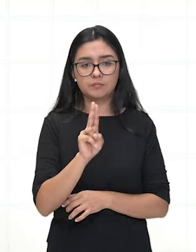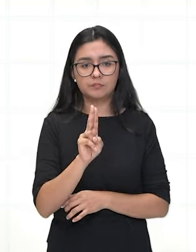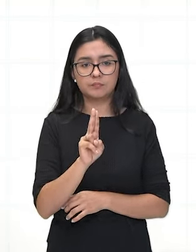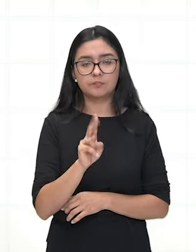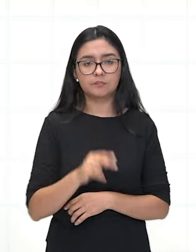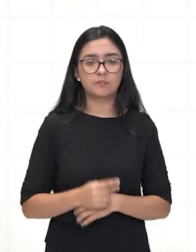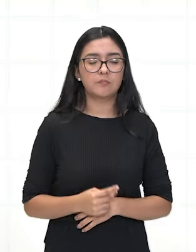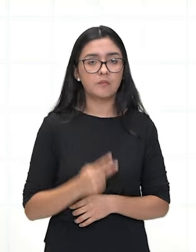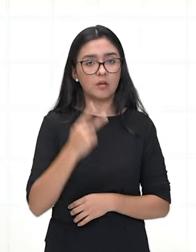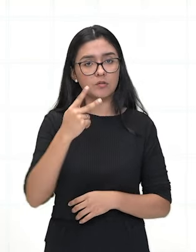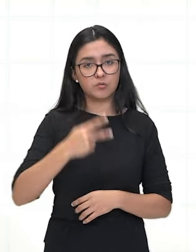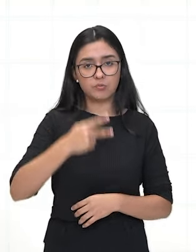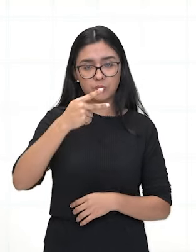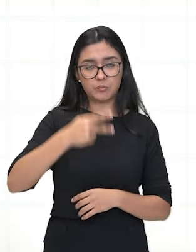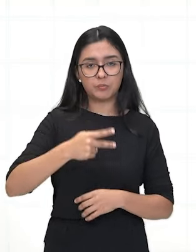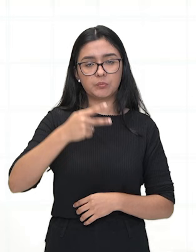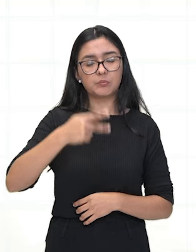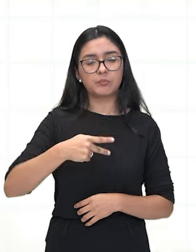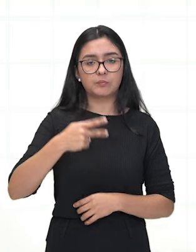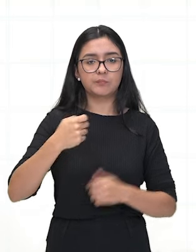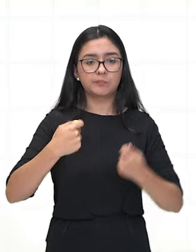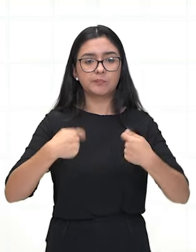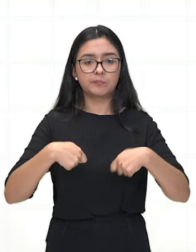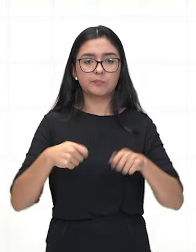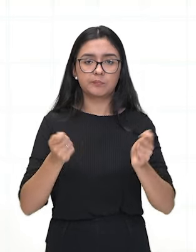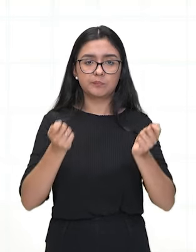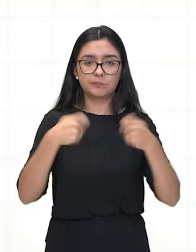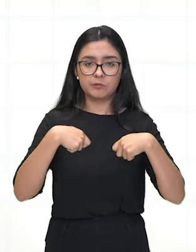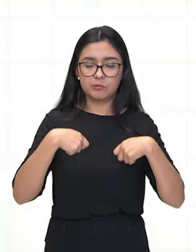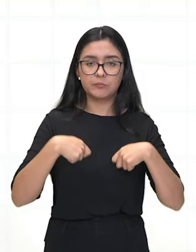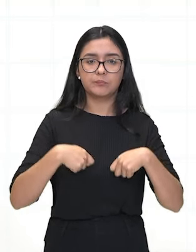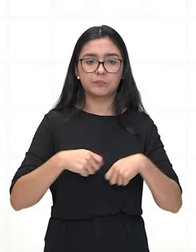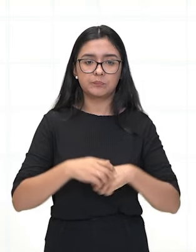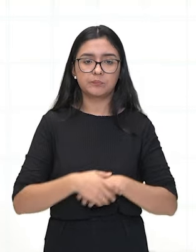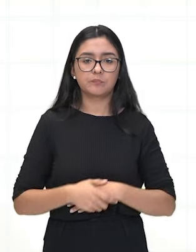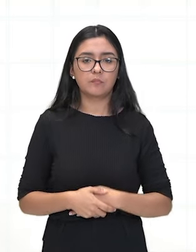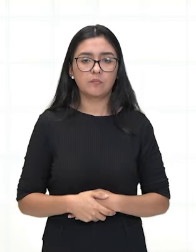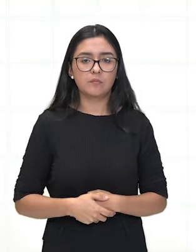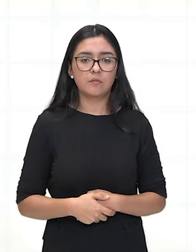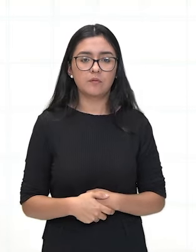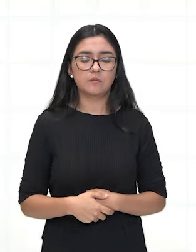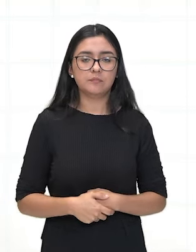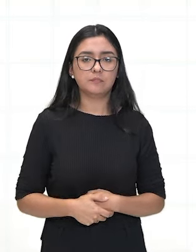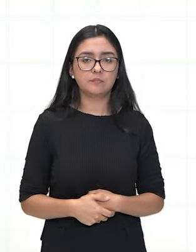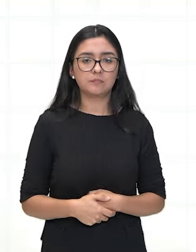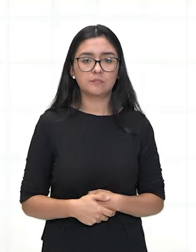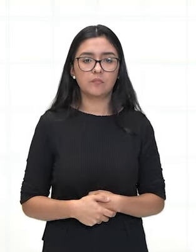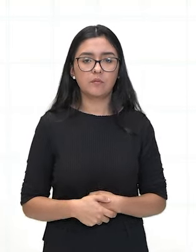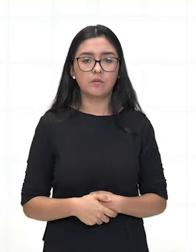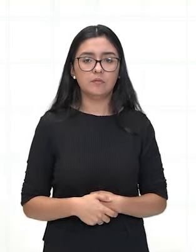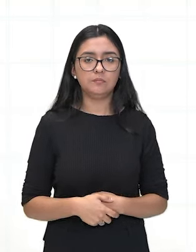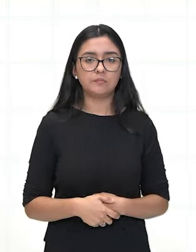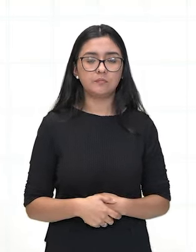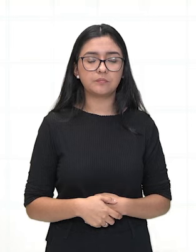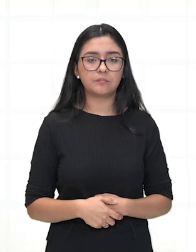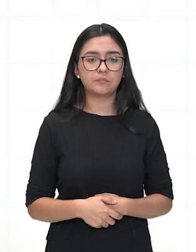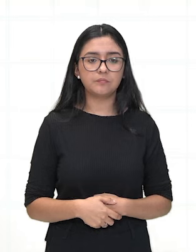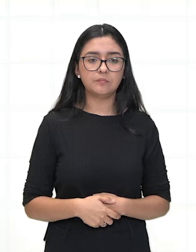a forma contraída she was working she was